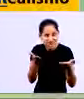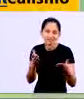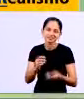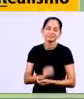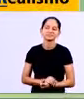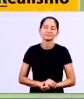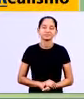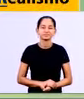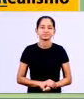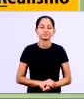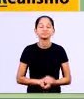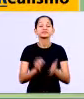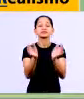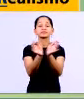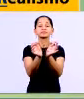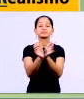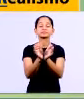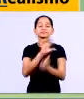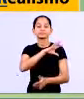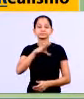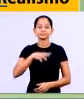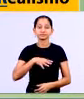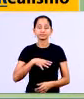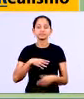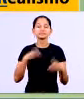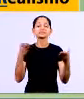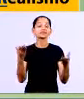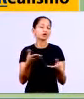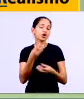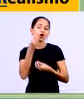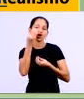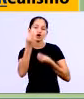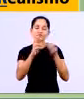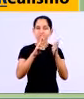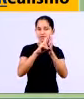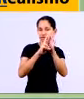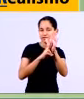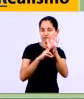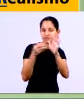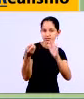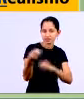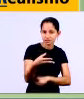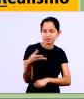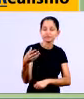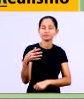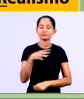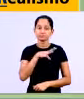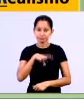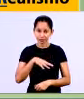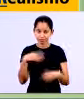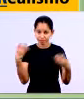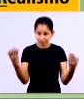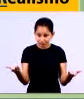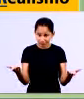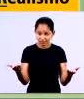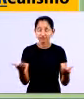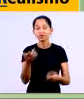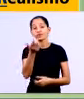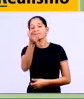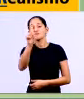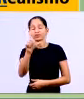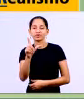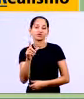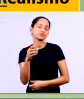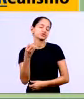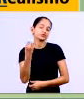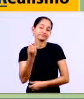Tá? A turma do português. Bombinha, adorei as novas regras de português. Você sabia que ultra romântica agora é juntinho?